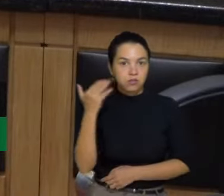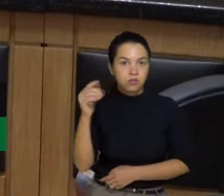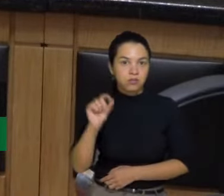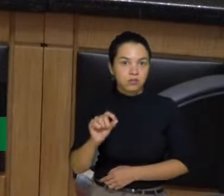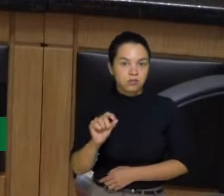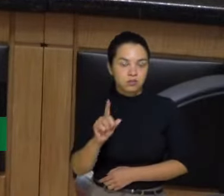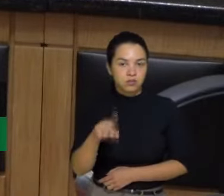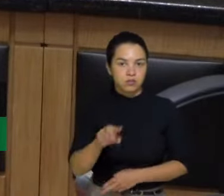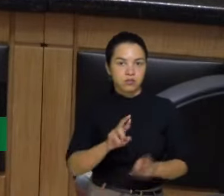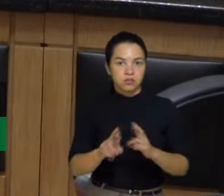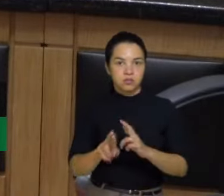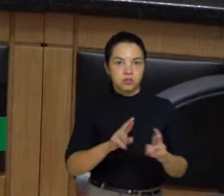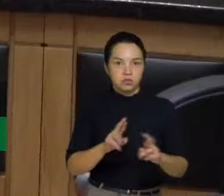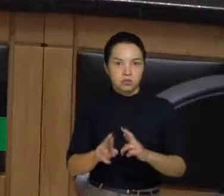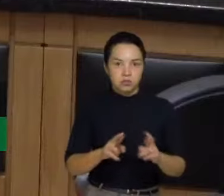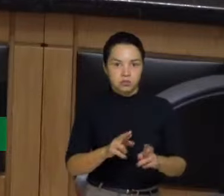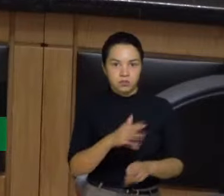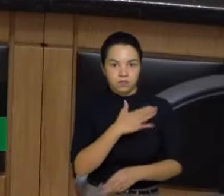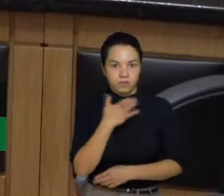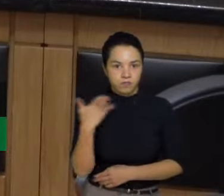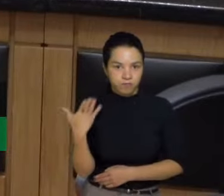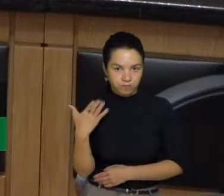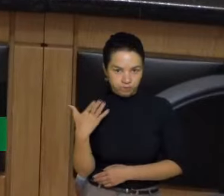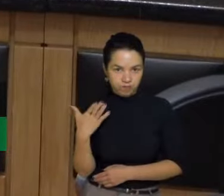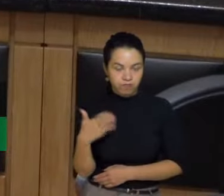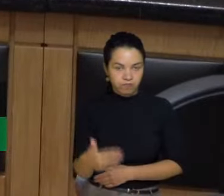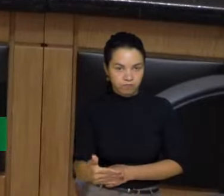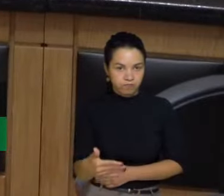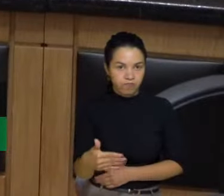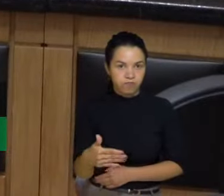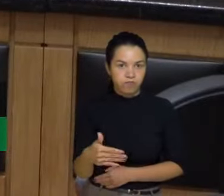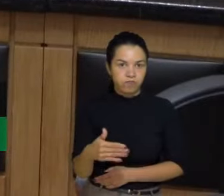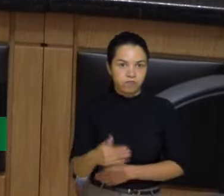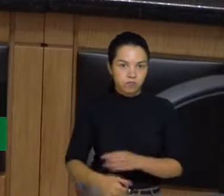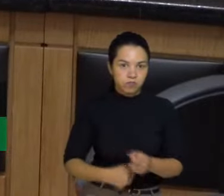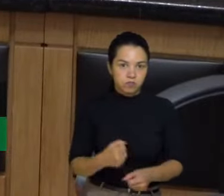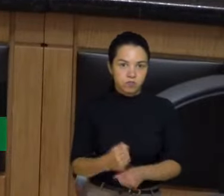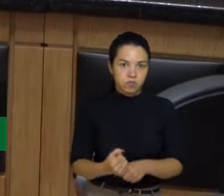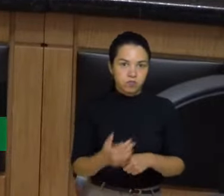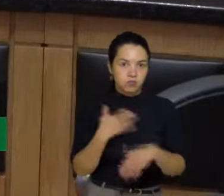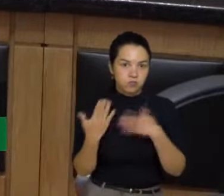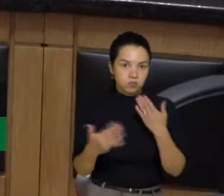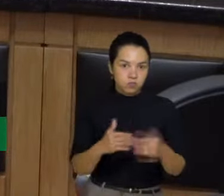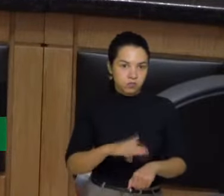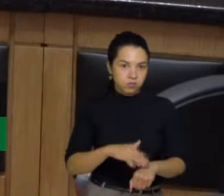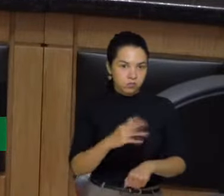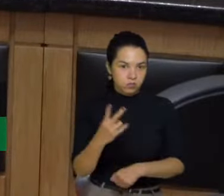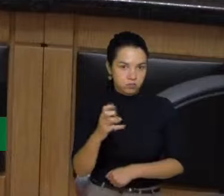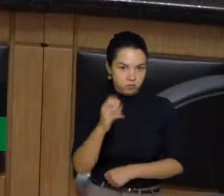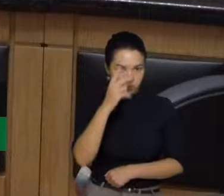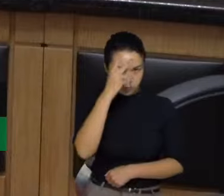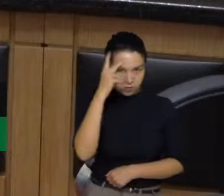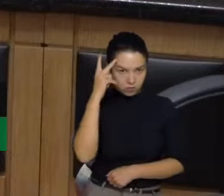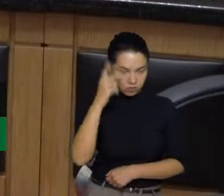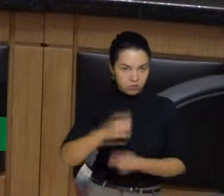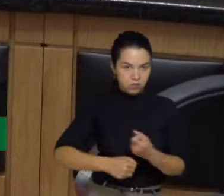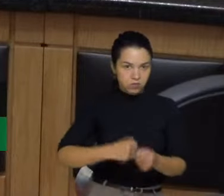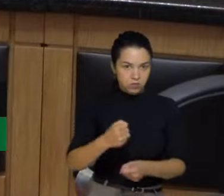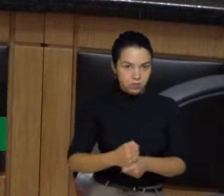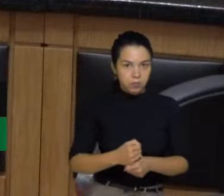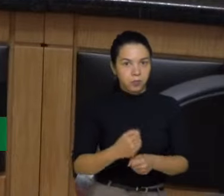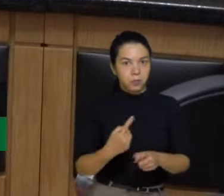da morte. Tivemos anos ali de falecerem mais de 20 pessoas num ano, vítimas de acidente naquela